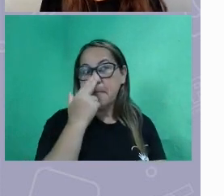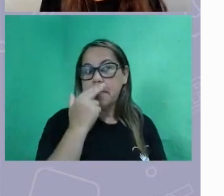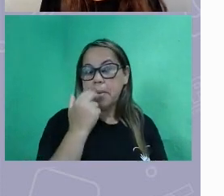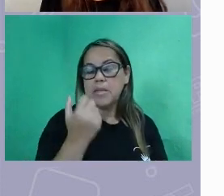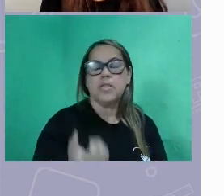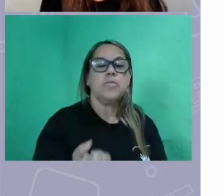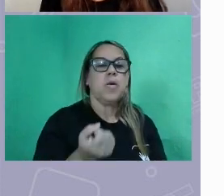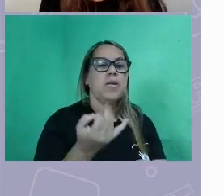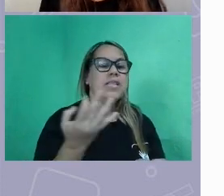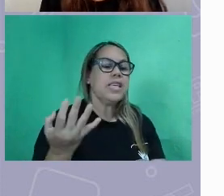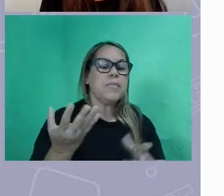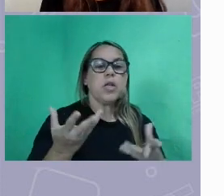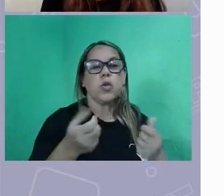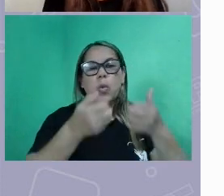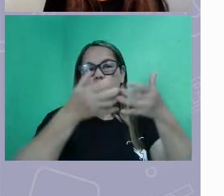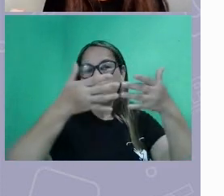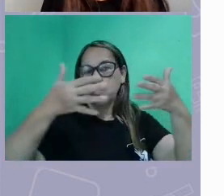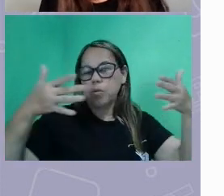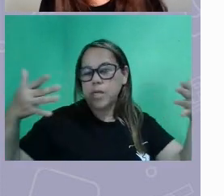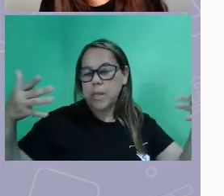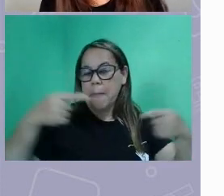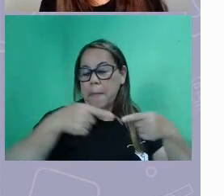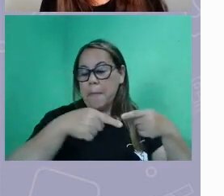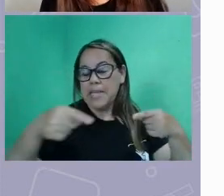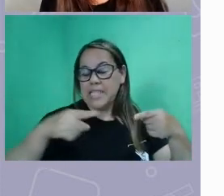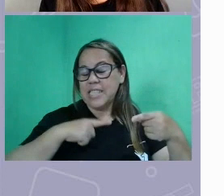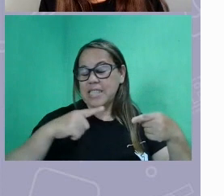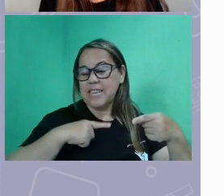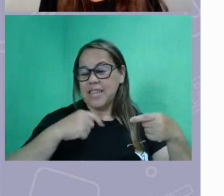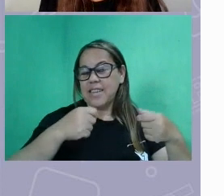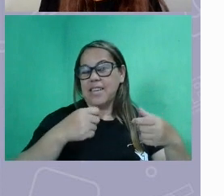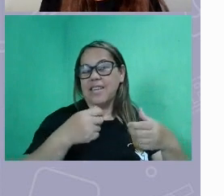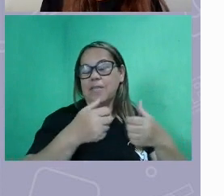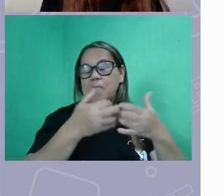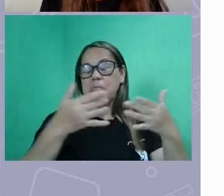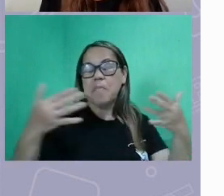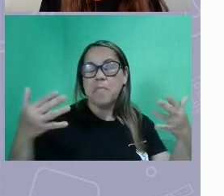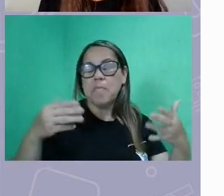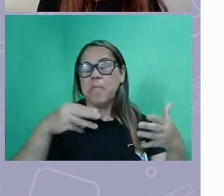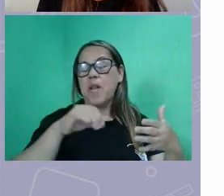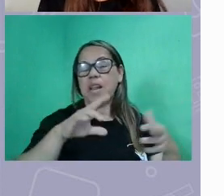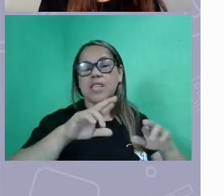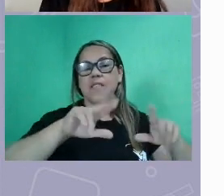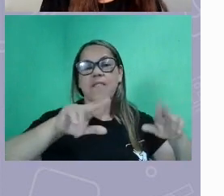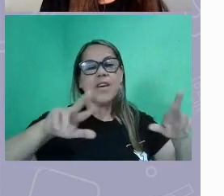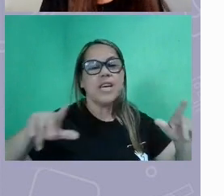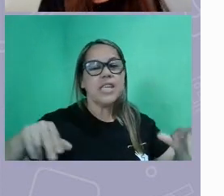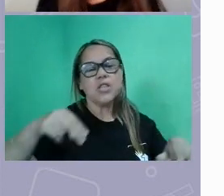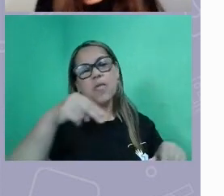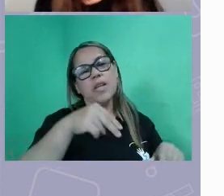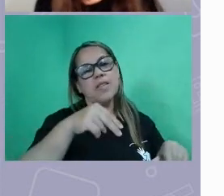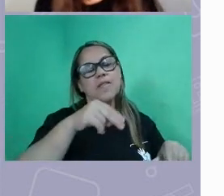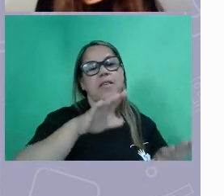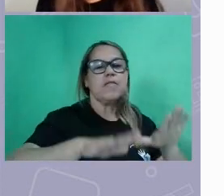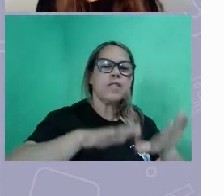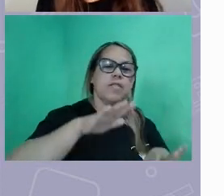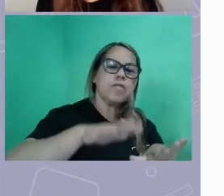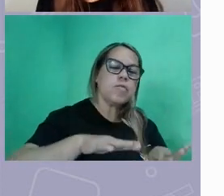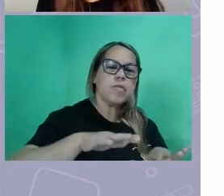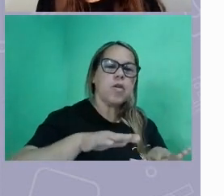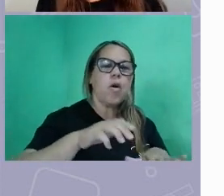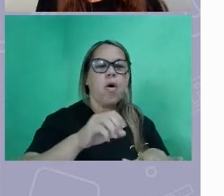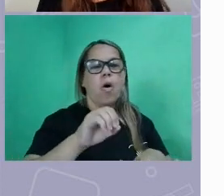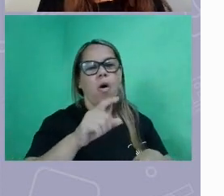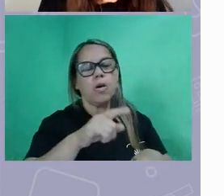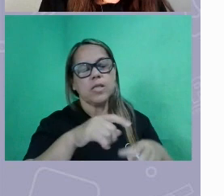mas os gases tem massas molares distintas então o n vai variar para o oxigênio para o hidrogênio e para